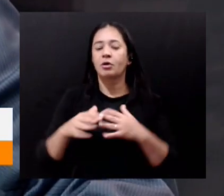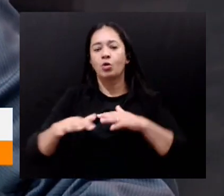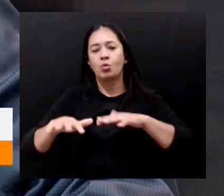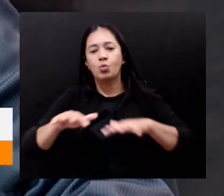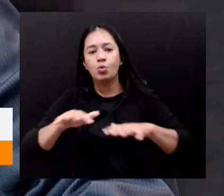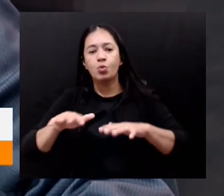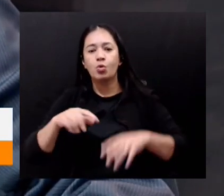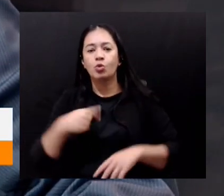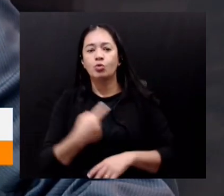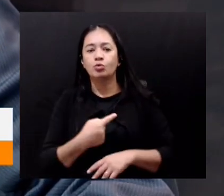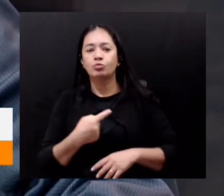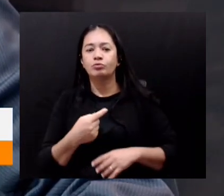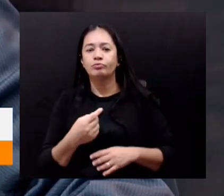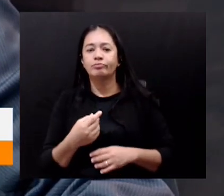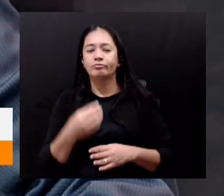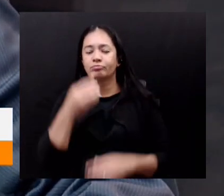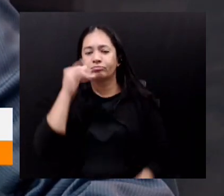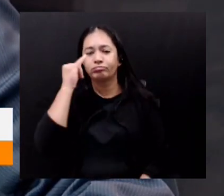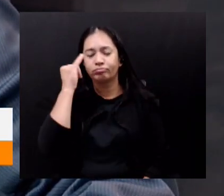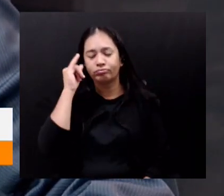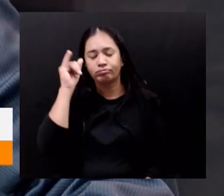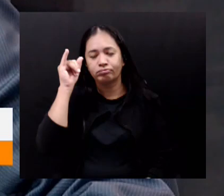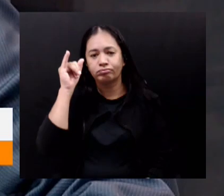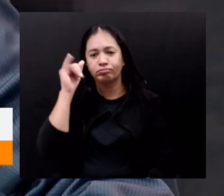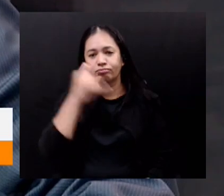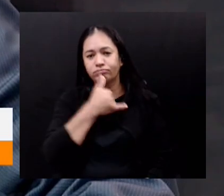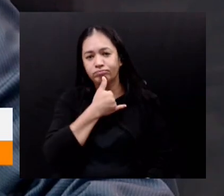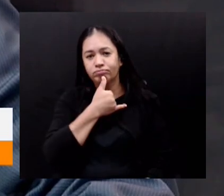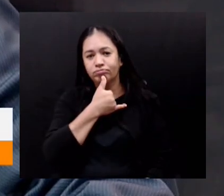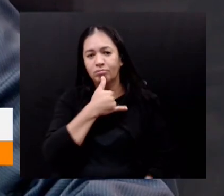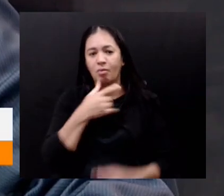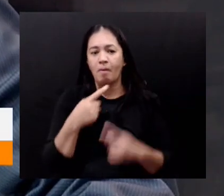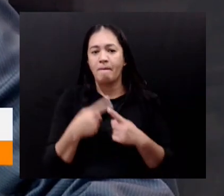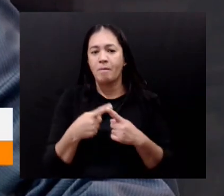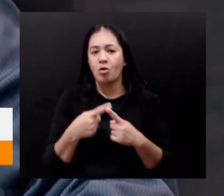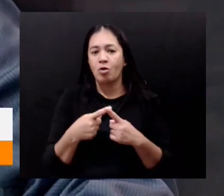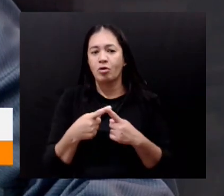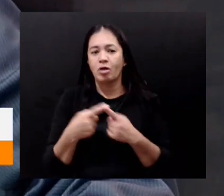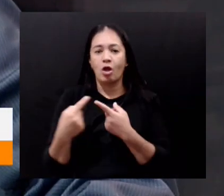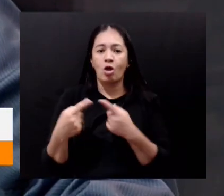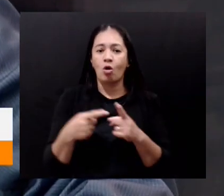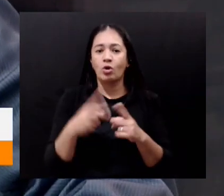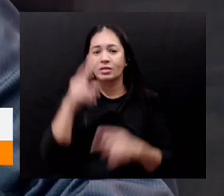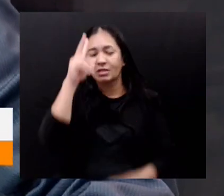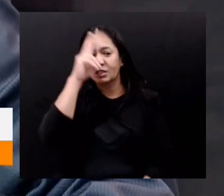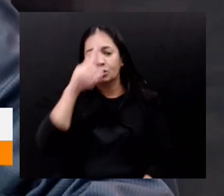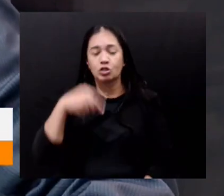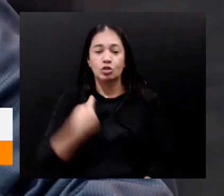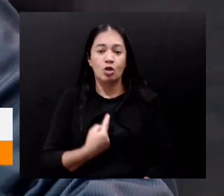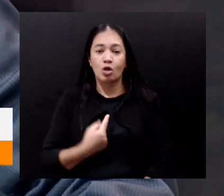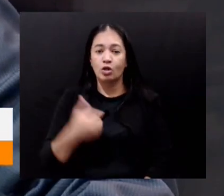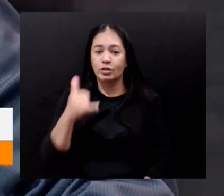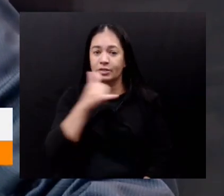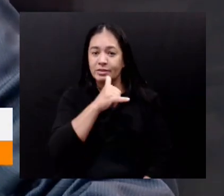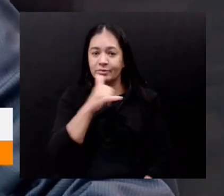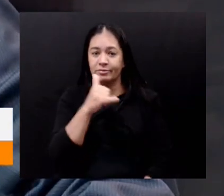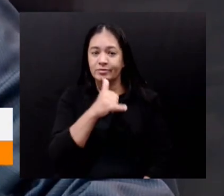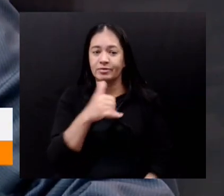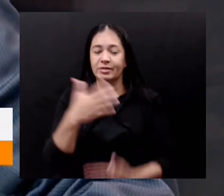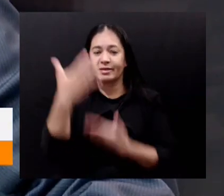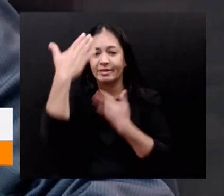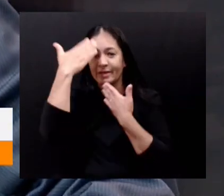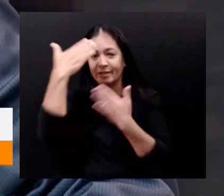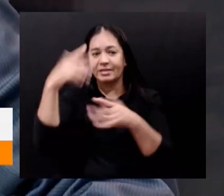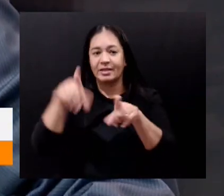nossa tristeza contra um decreto que fere a história de nós italianos. E agradecer também, se você me permitir, o nosso